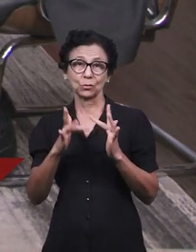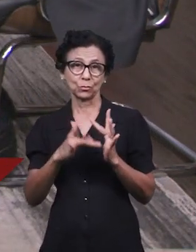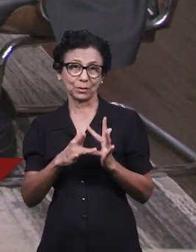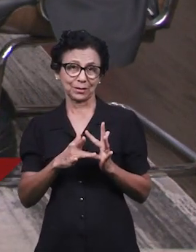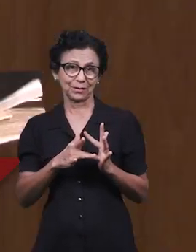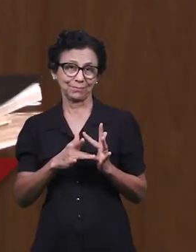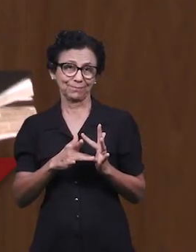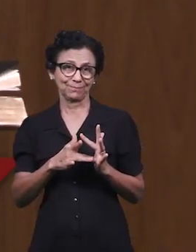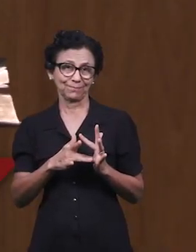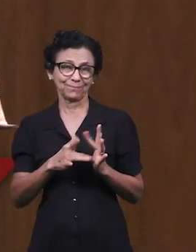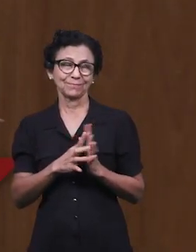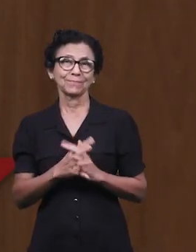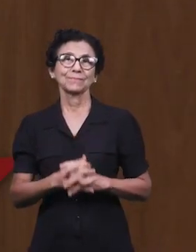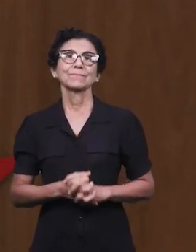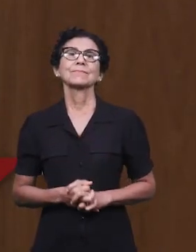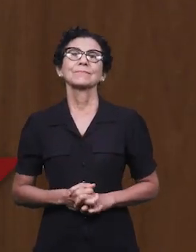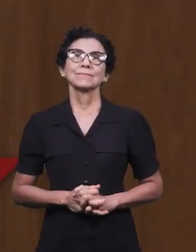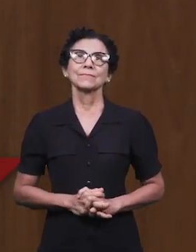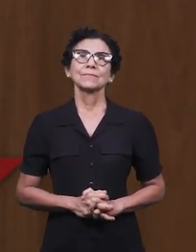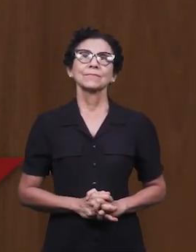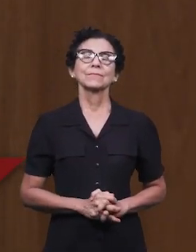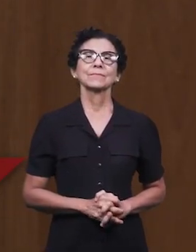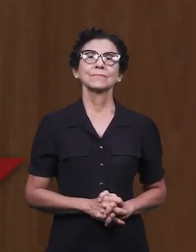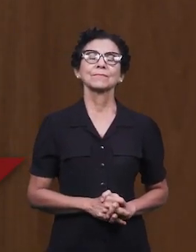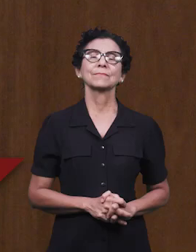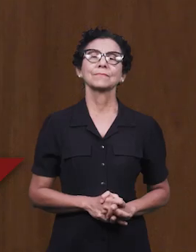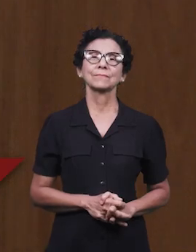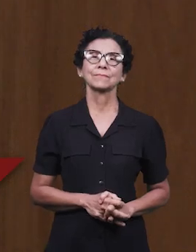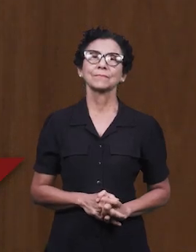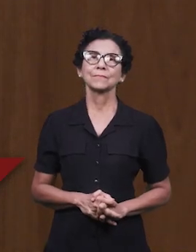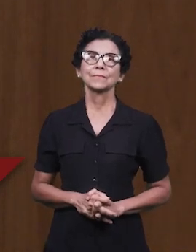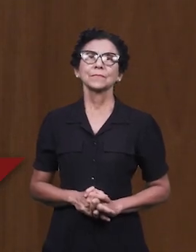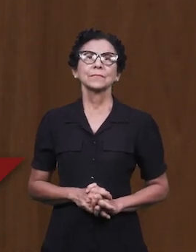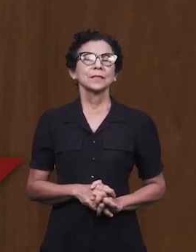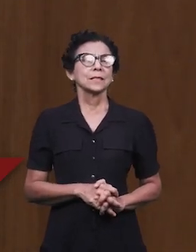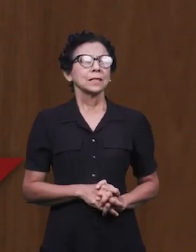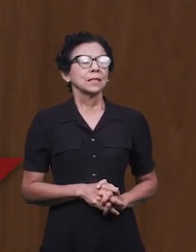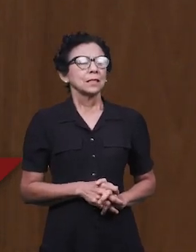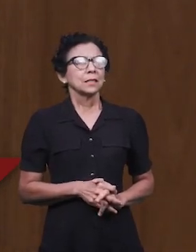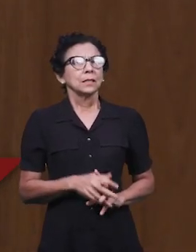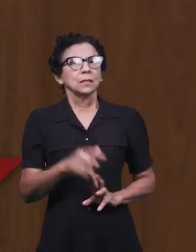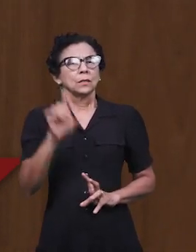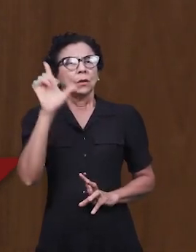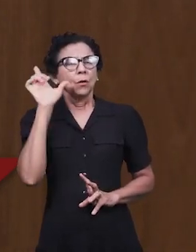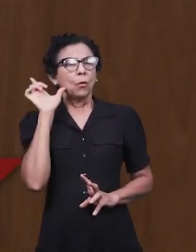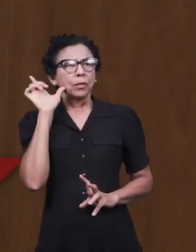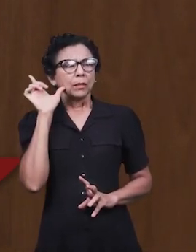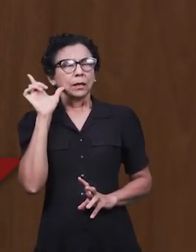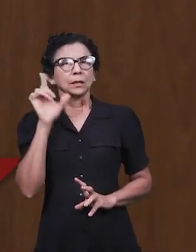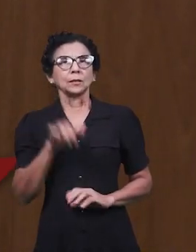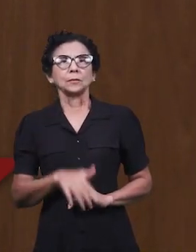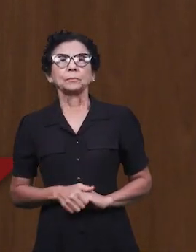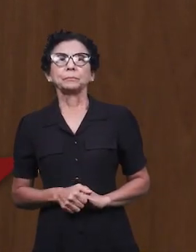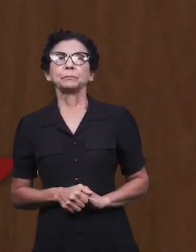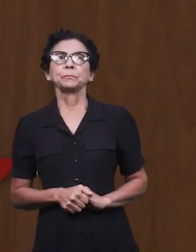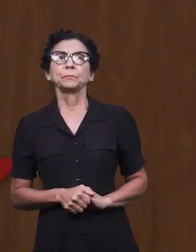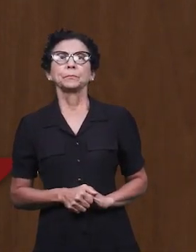Interessante. Ontem, alguém abordou o aspecto da palavra Apocalipse, e mostrando